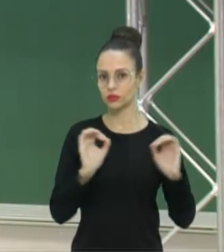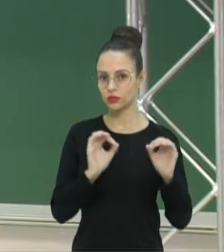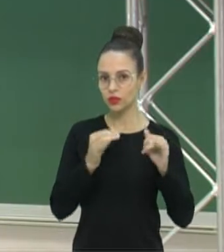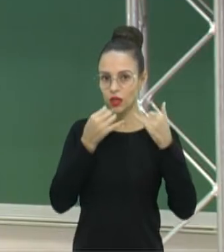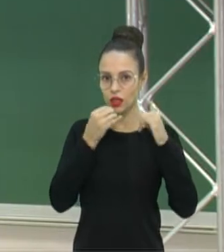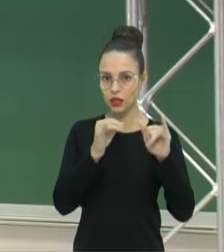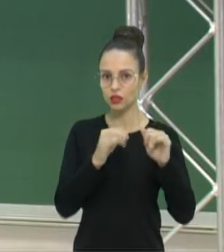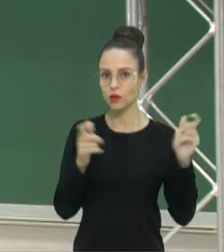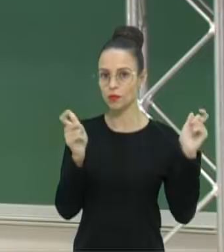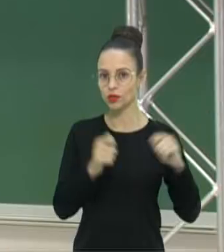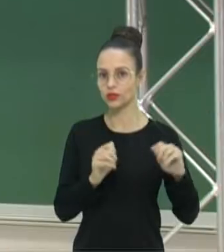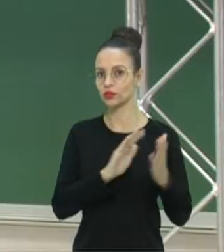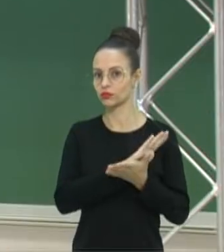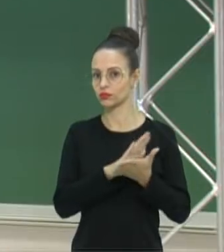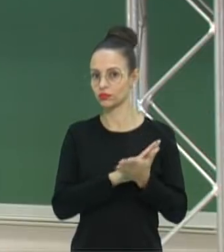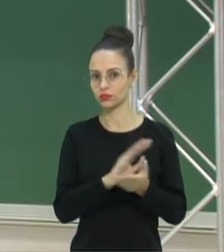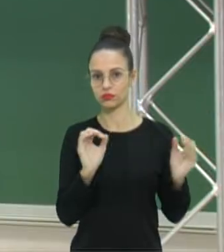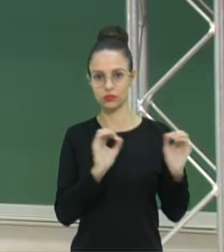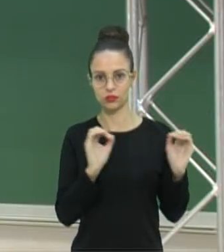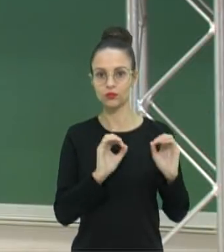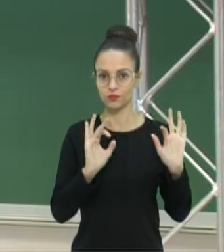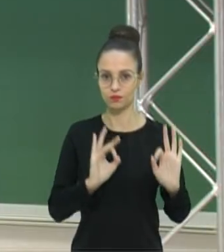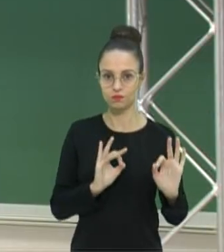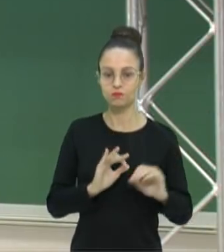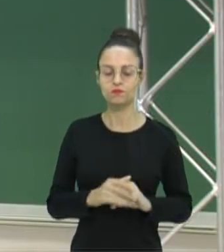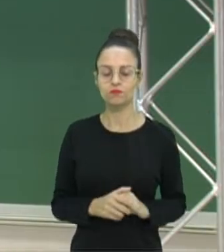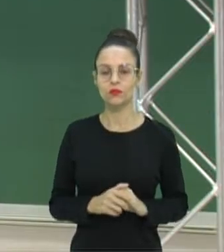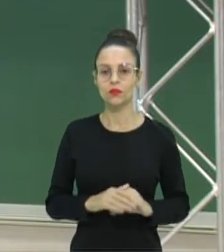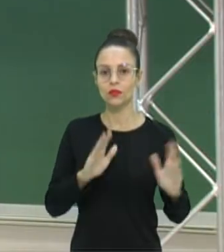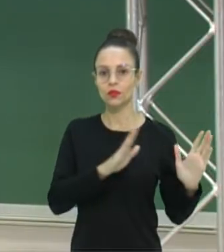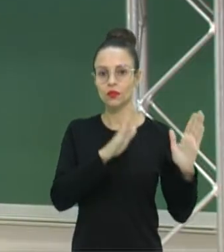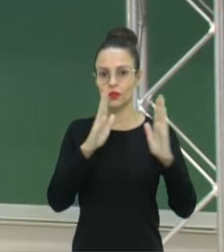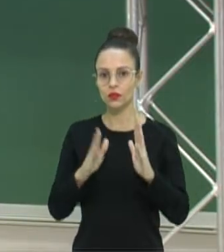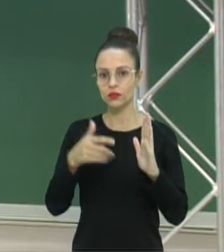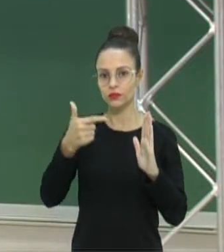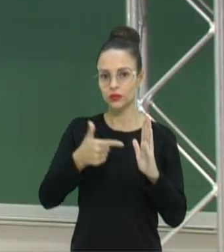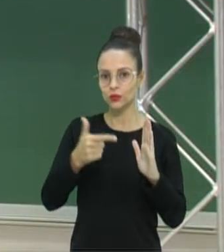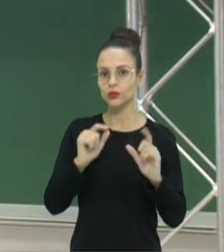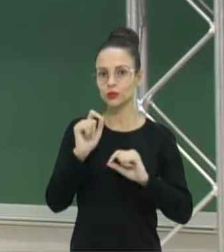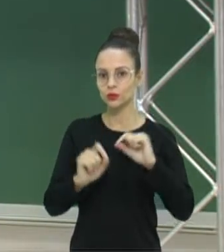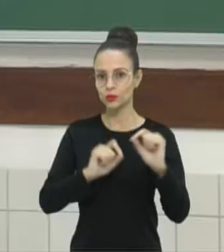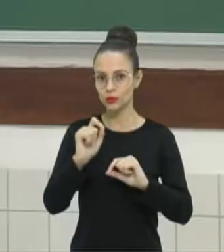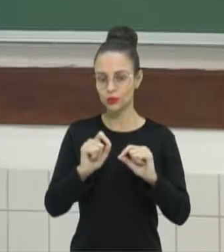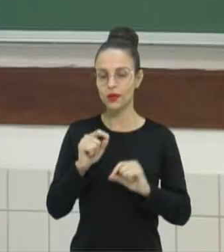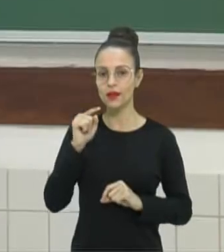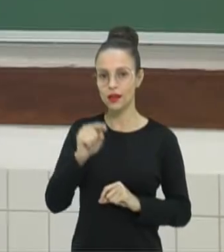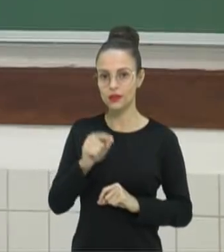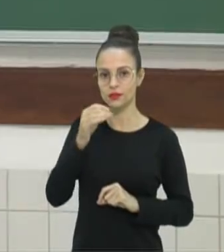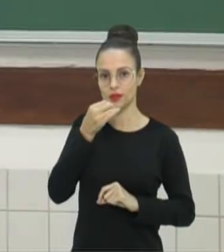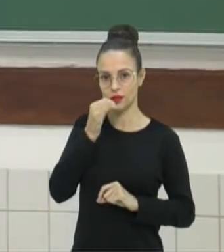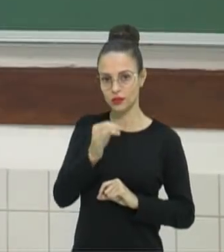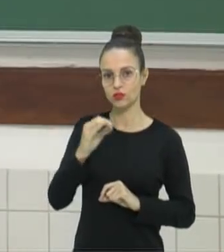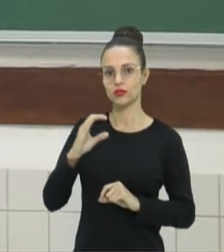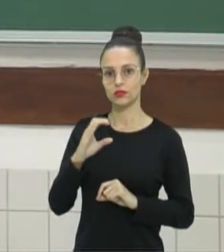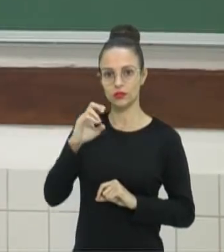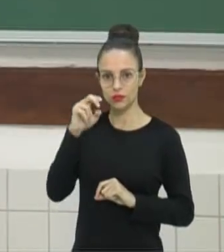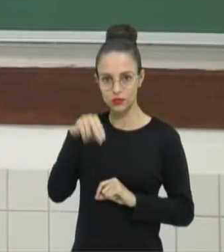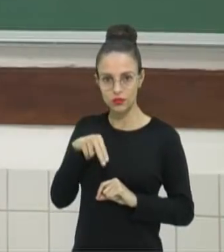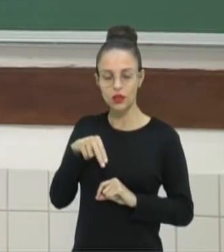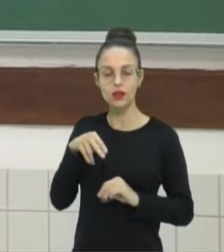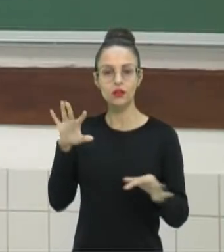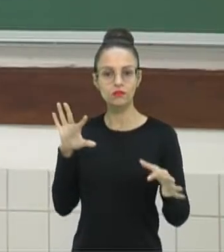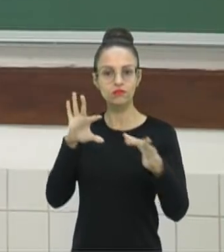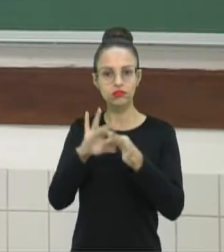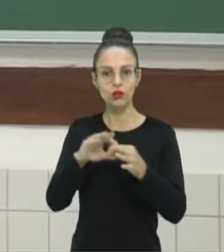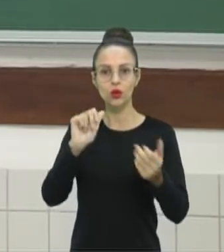energia potencial, certo? O que acontece na segunda parte? Essa energia cinética, de acordo com o sistema,